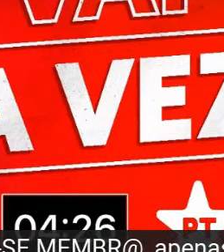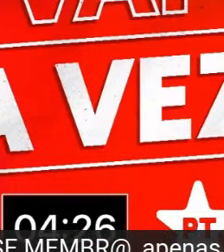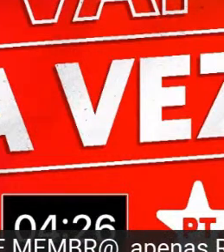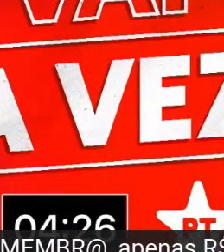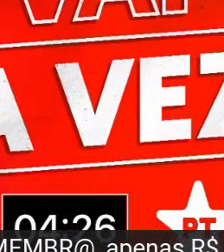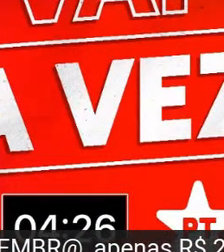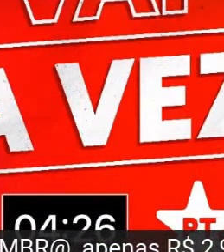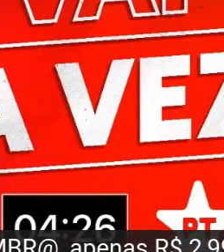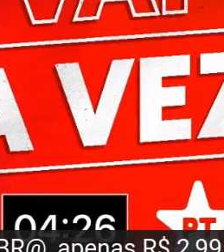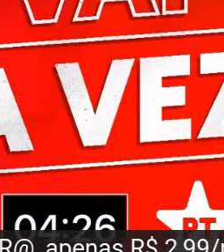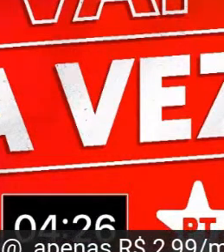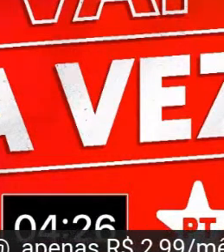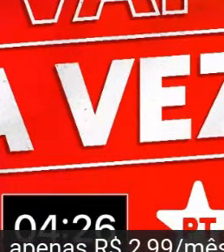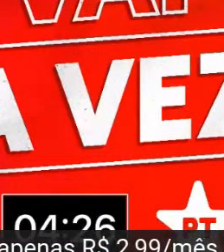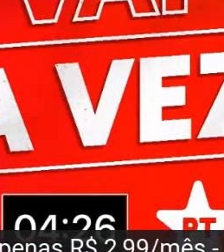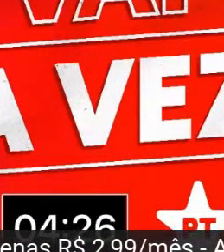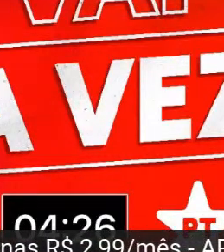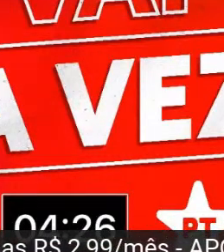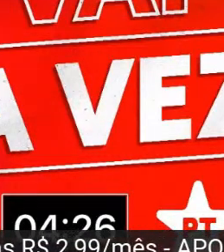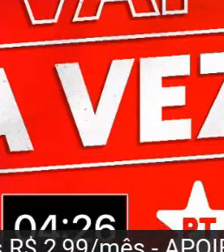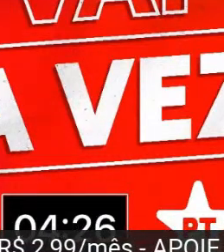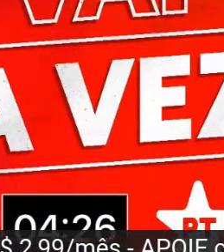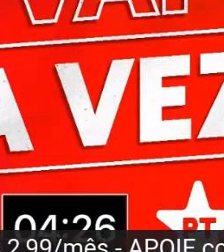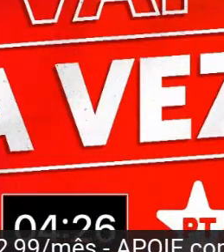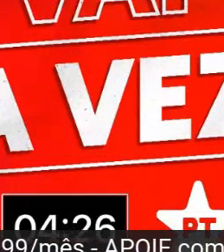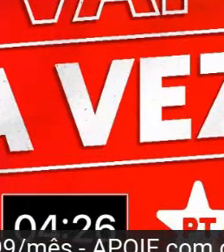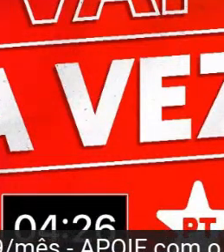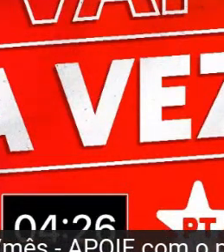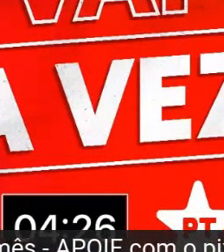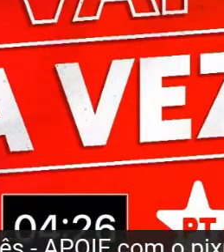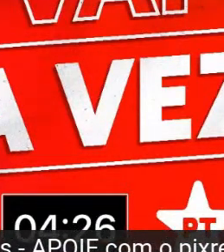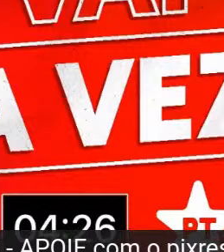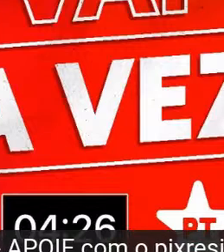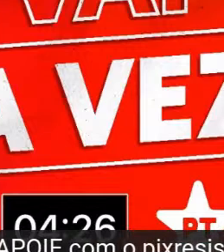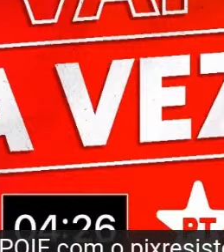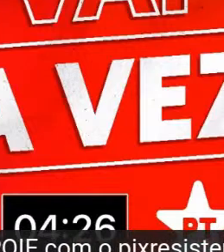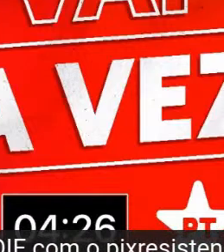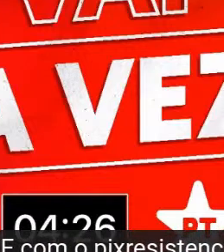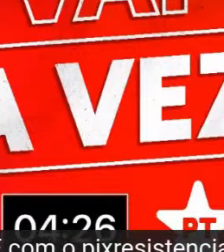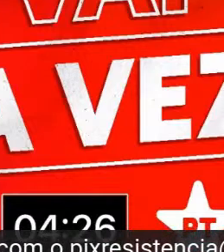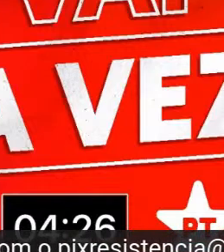Eu saudade do tempo bom pra se viver. Quem depende de você é o PT.